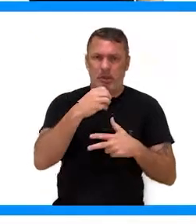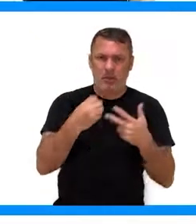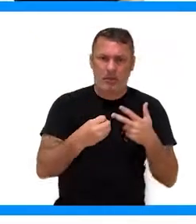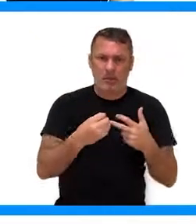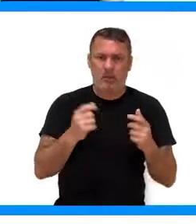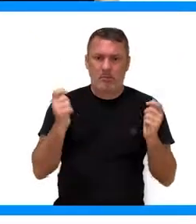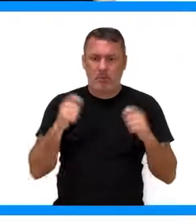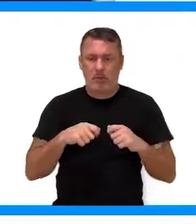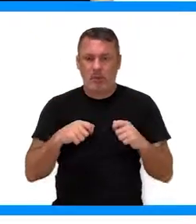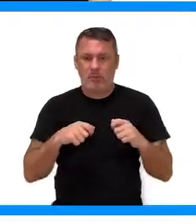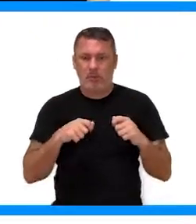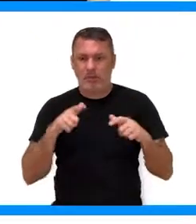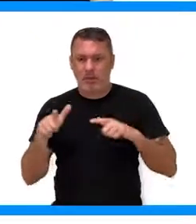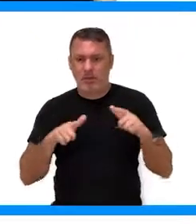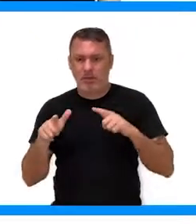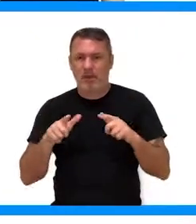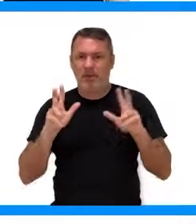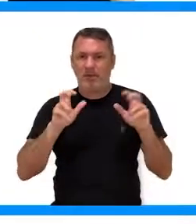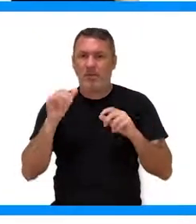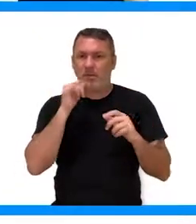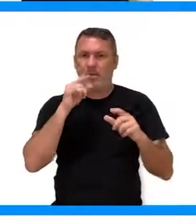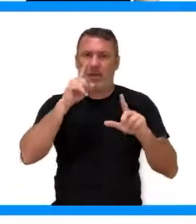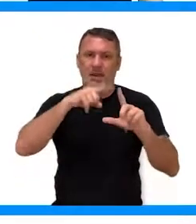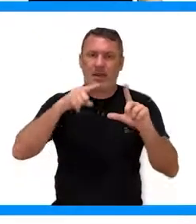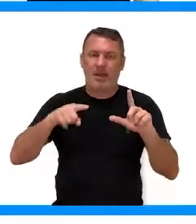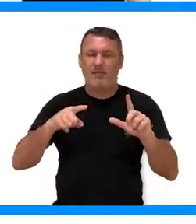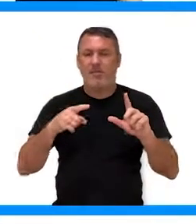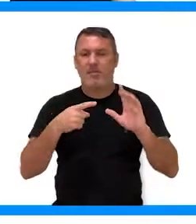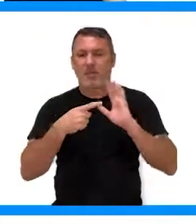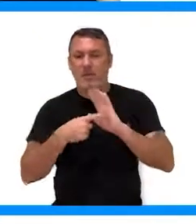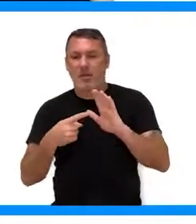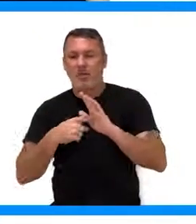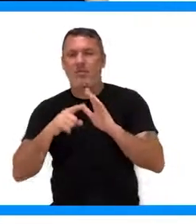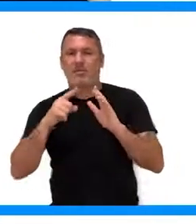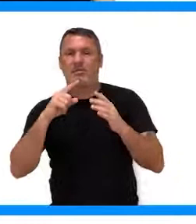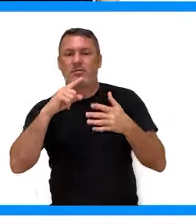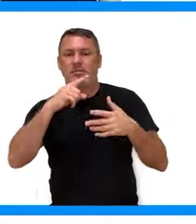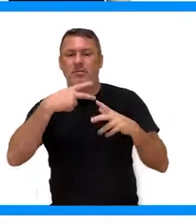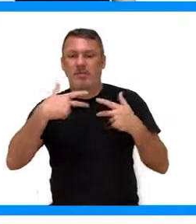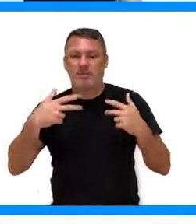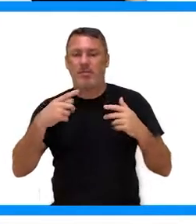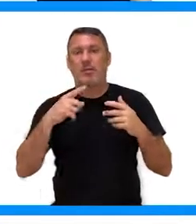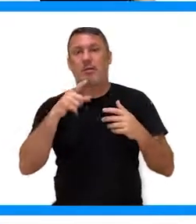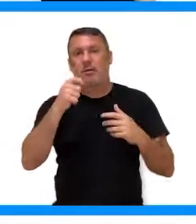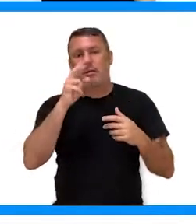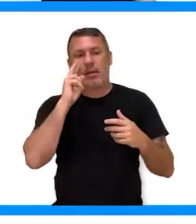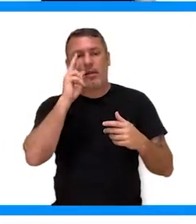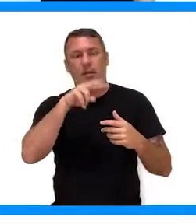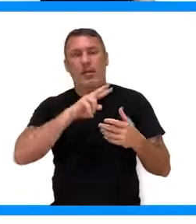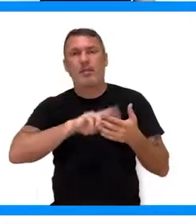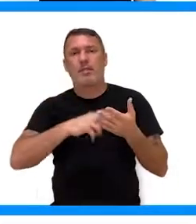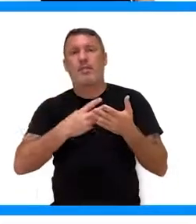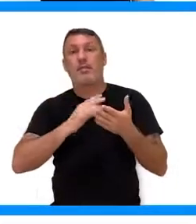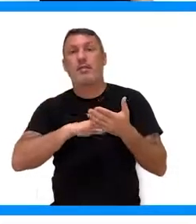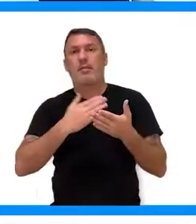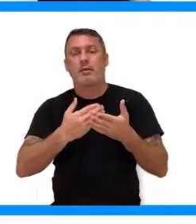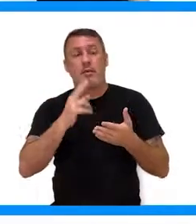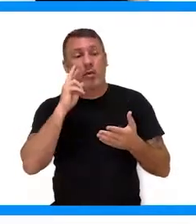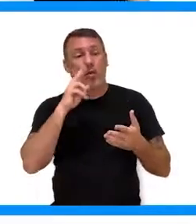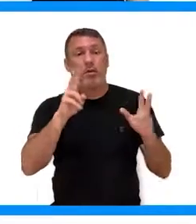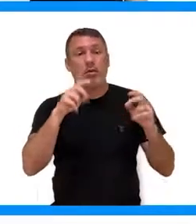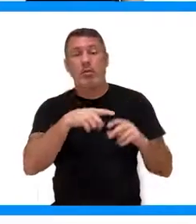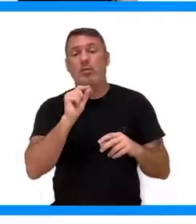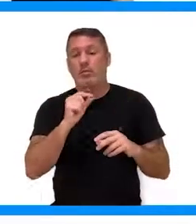Enem pode trabalhar, ele pode brincar em questões com gráficos, com representações estatísticas do tipo e exigir a sua interpretação. O que nós